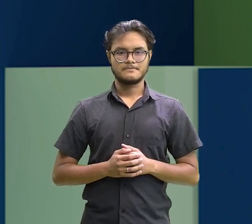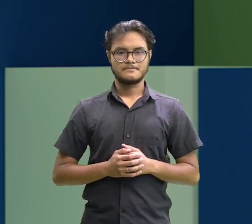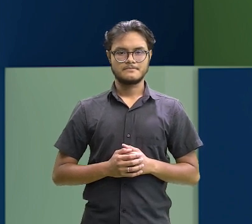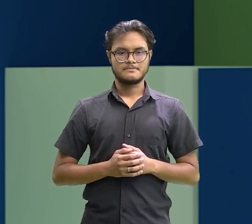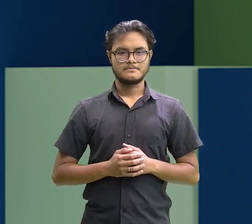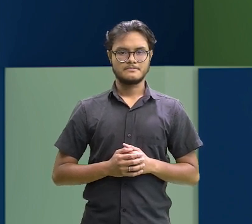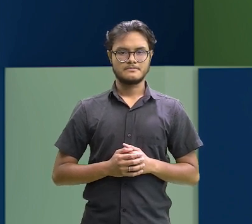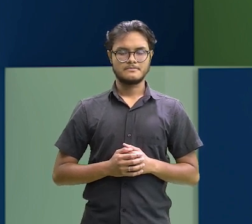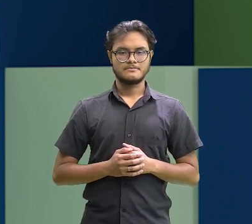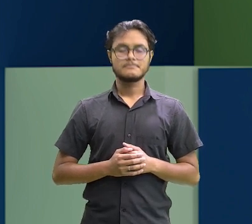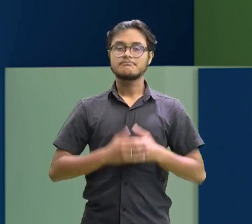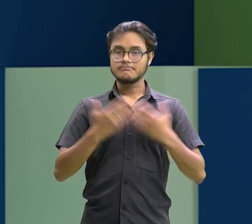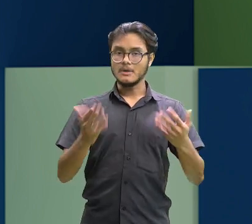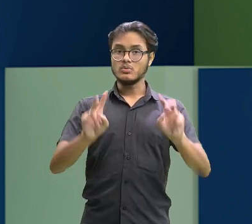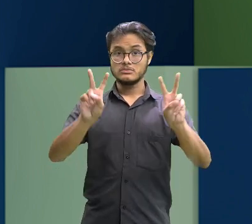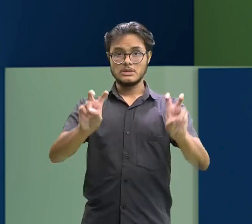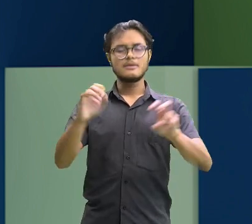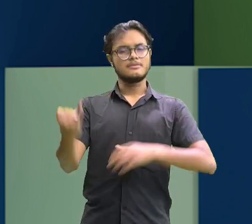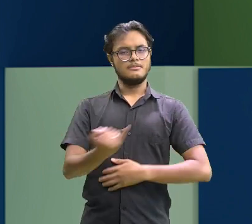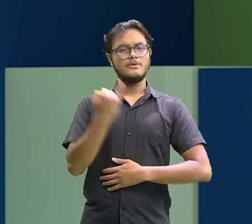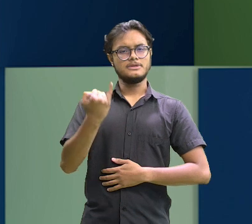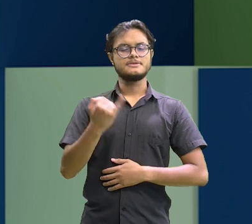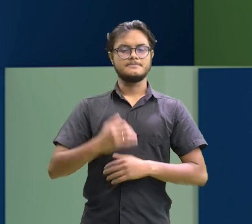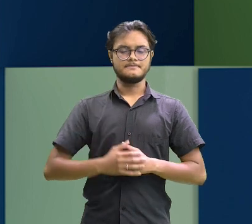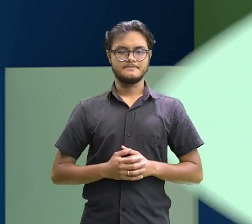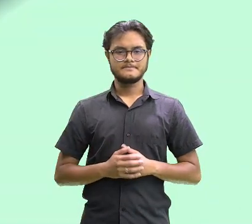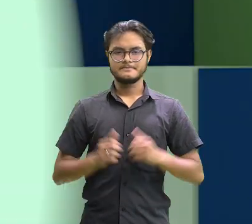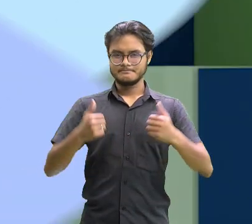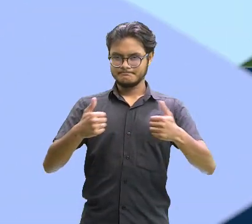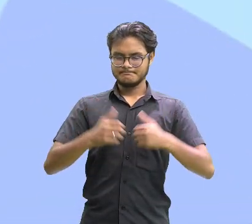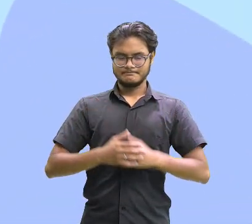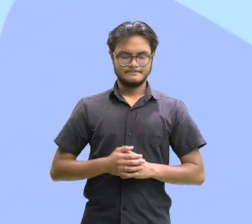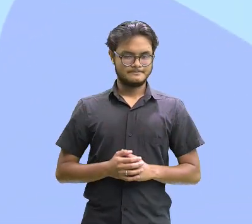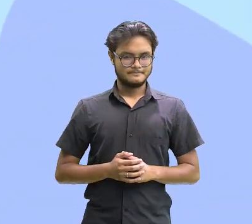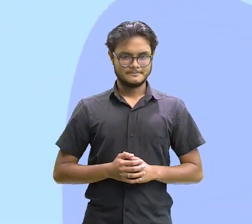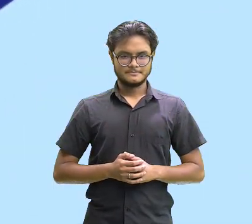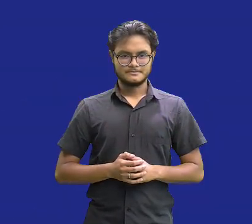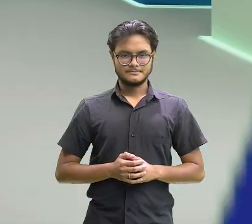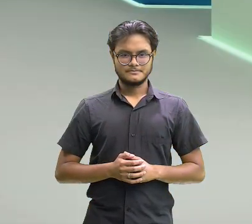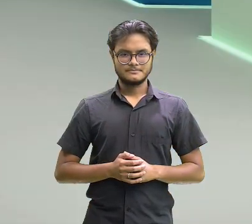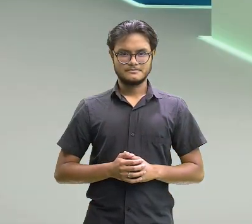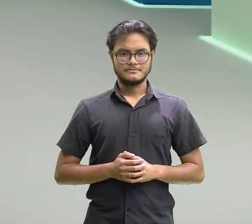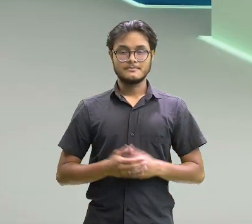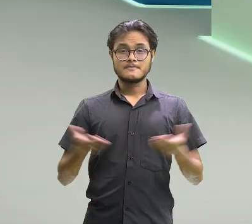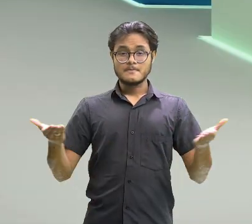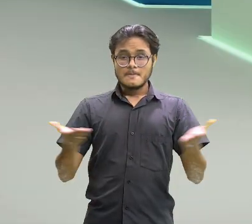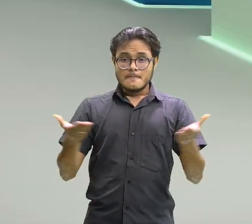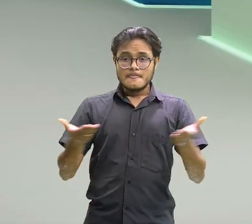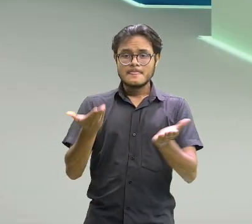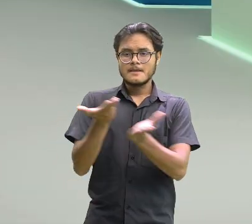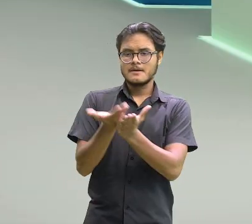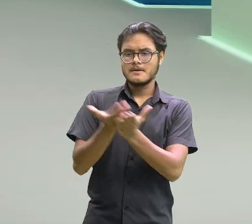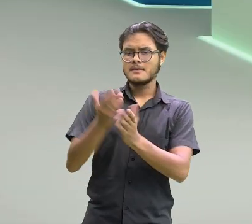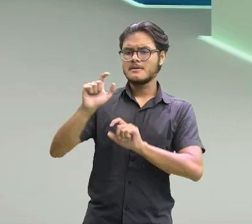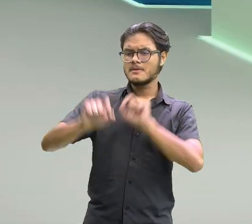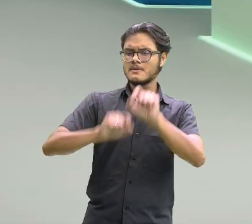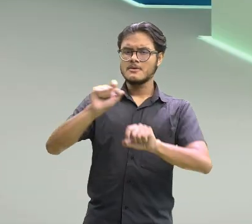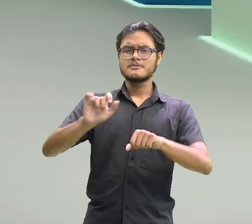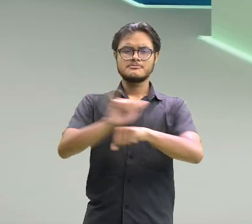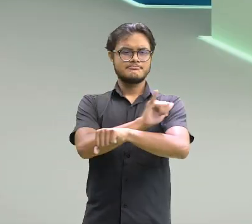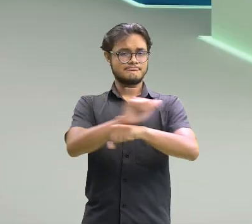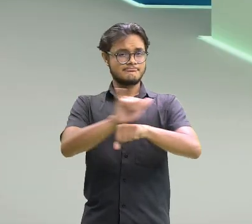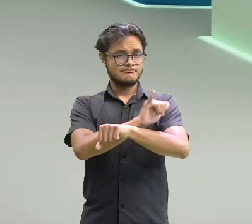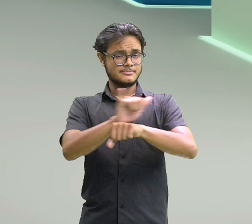importantes que nós estamos falando de métodos contraceptivos. Beleza, pessoal? Na aula de hoje nós vimos o quê?